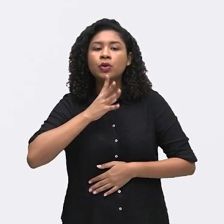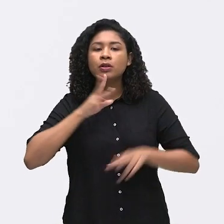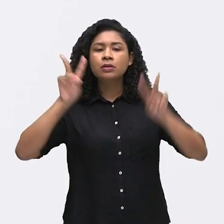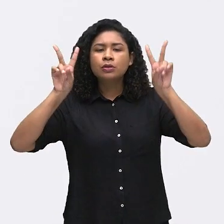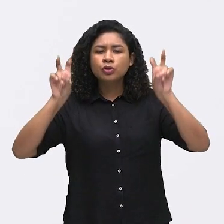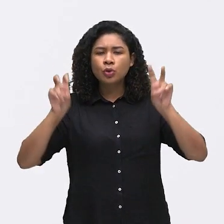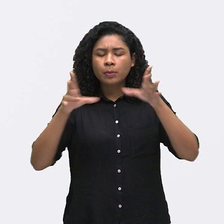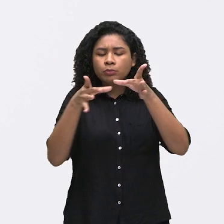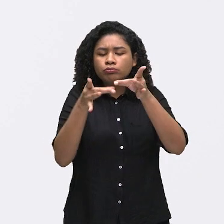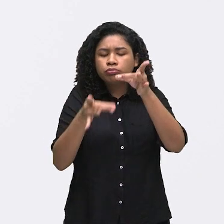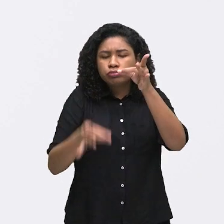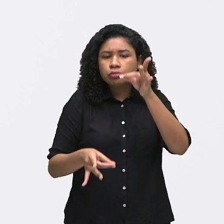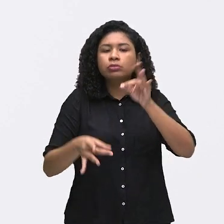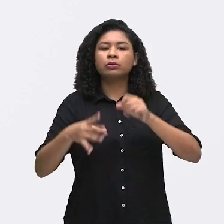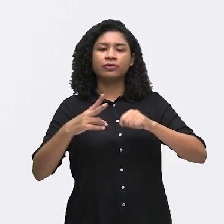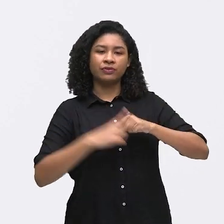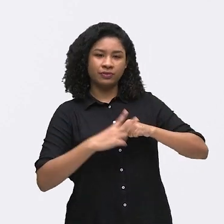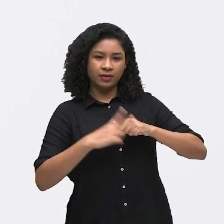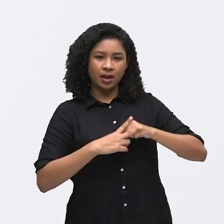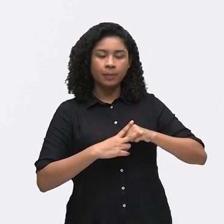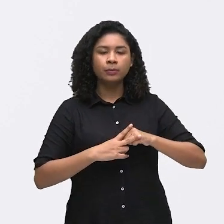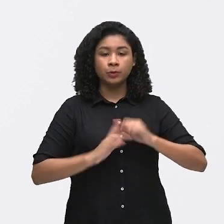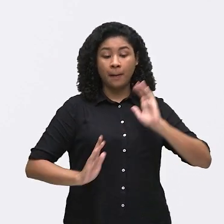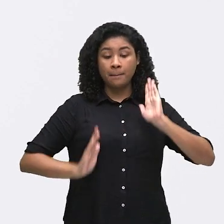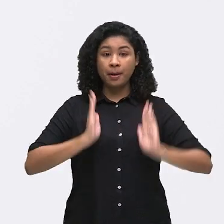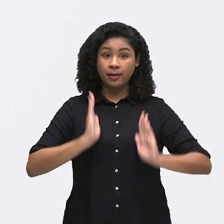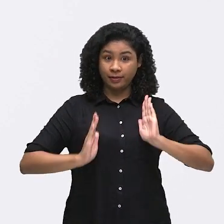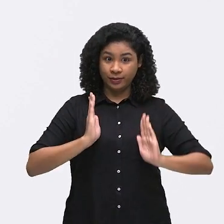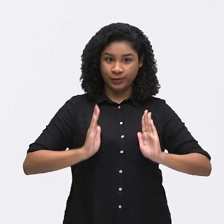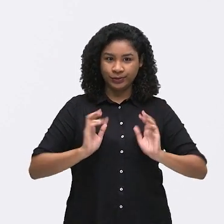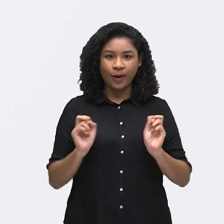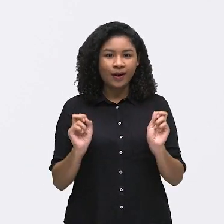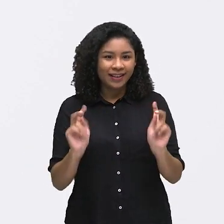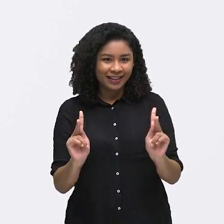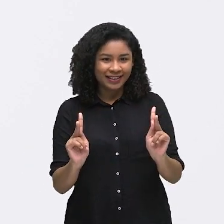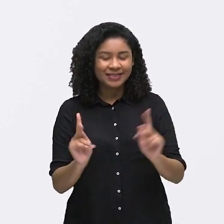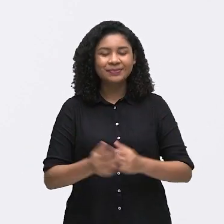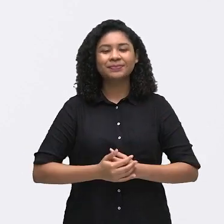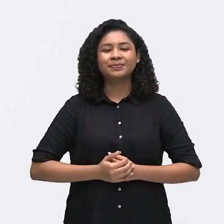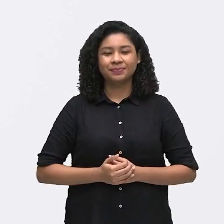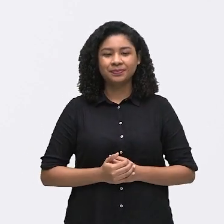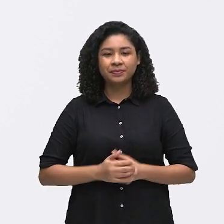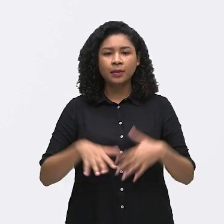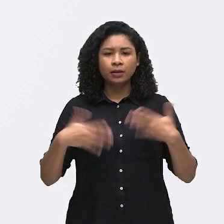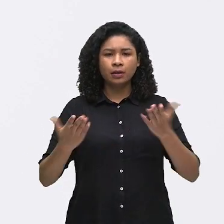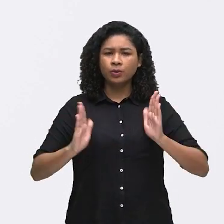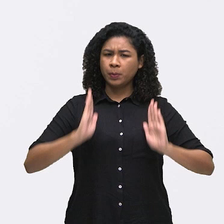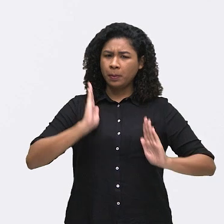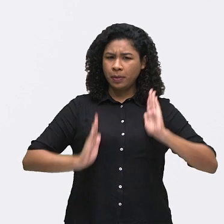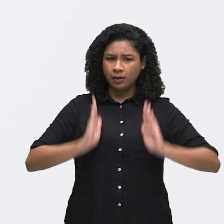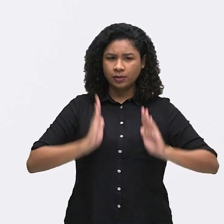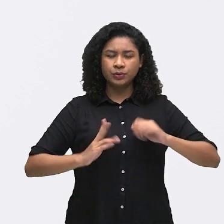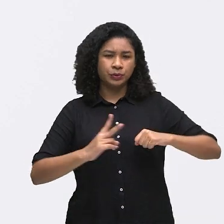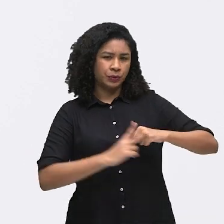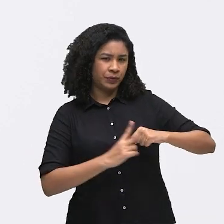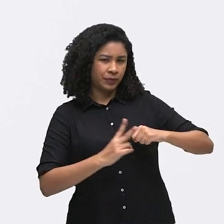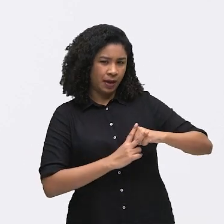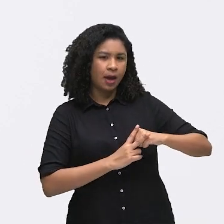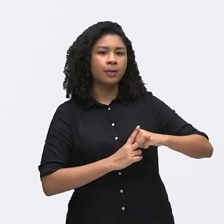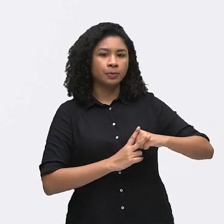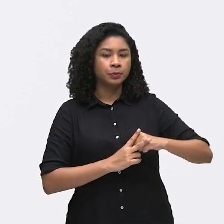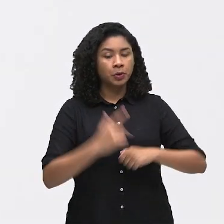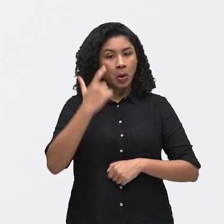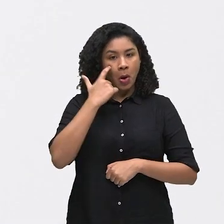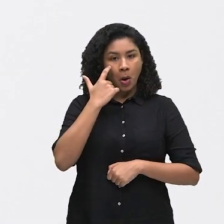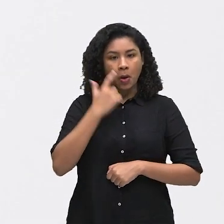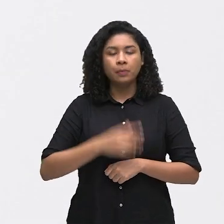verbos. Vamos compreender os tempos verbais. Muito bem. Então, os tempos verbais, o tempo,